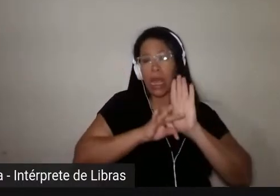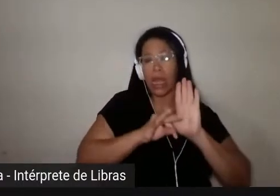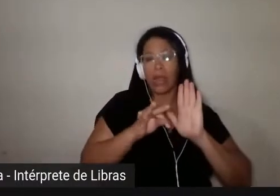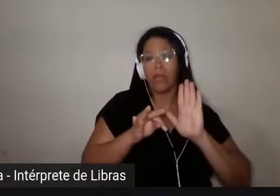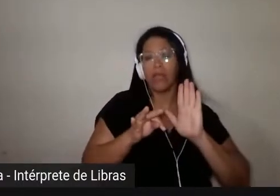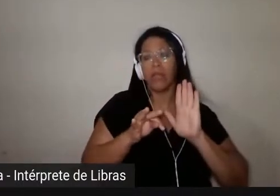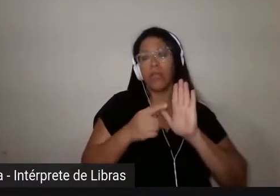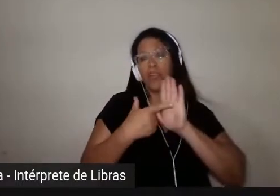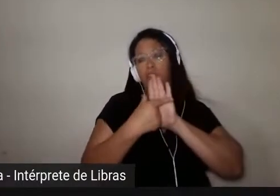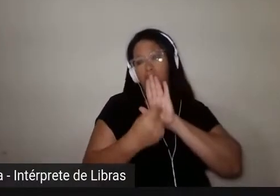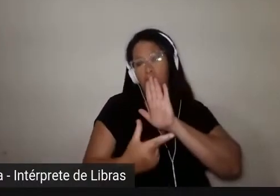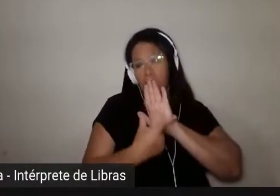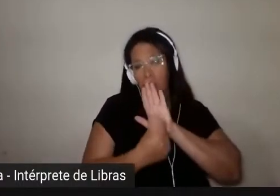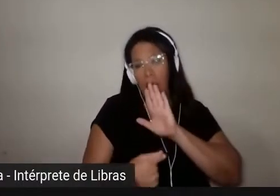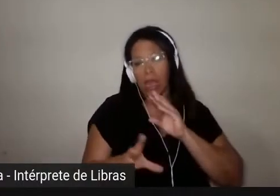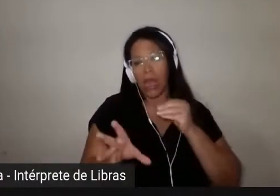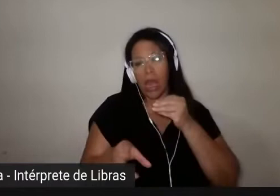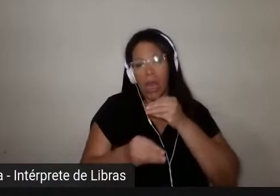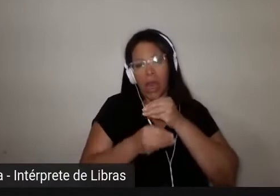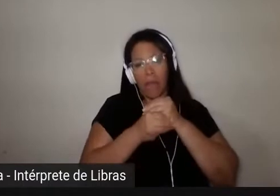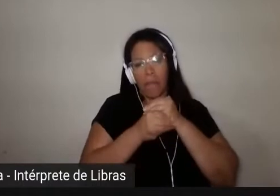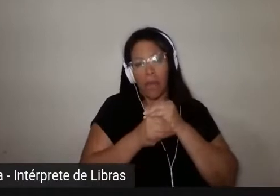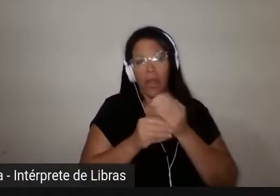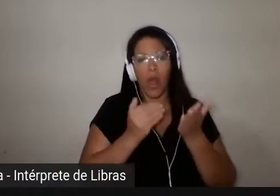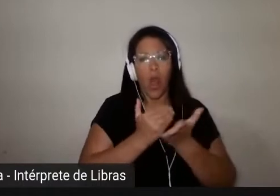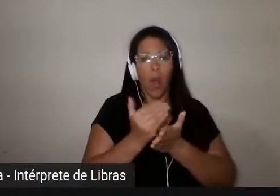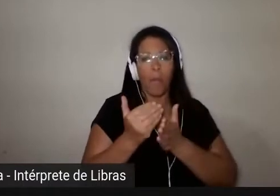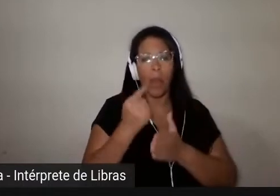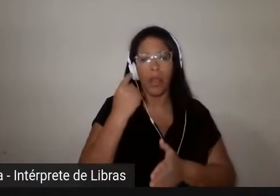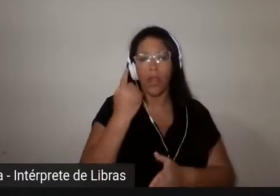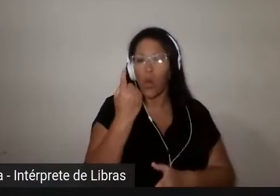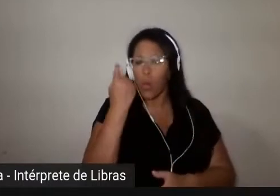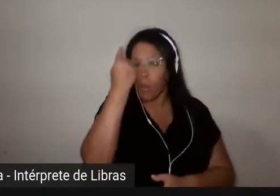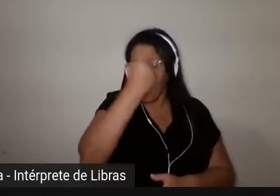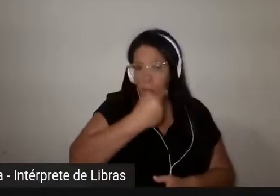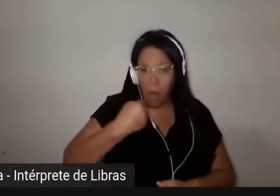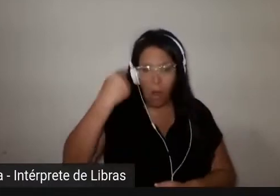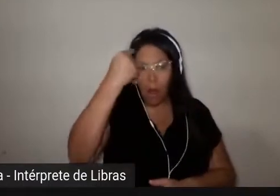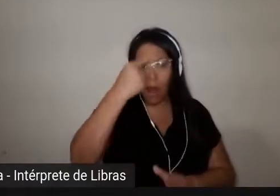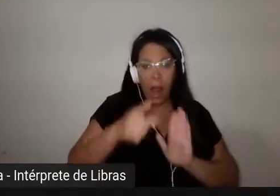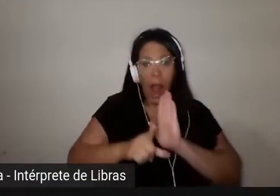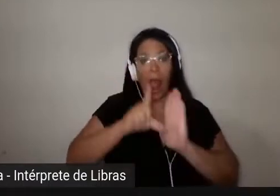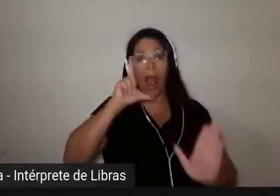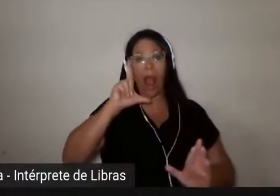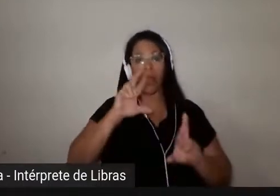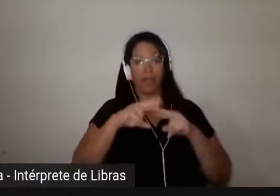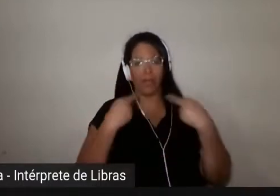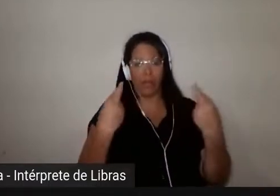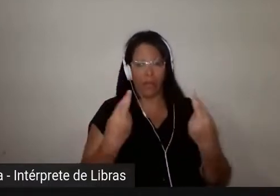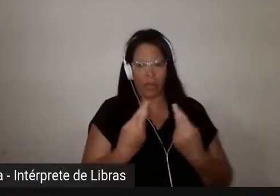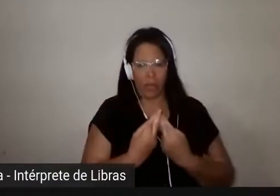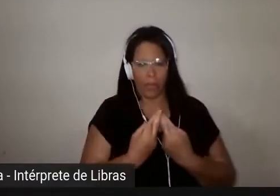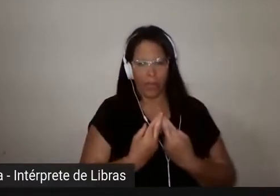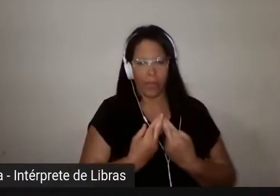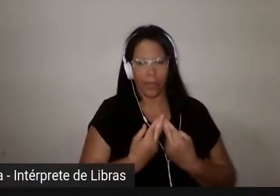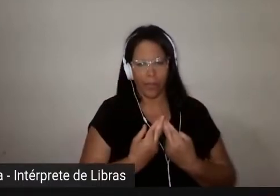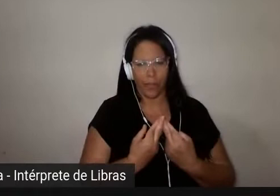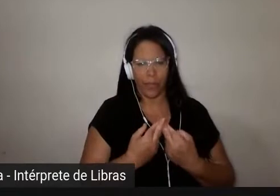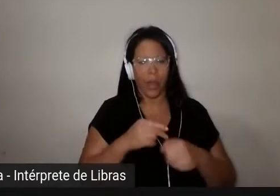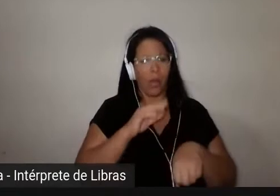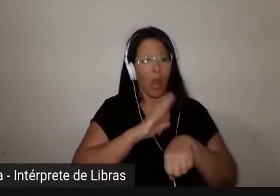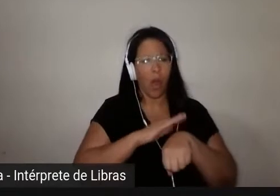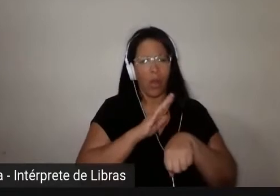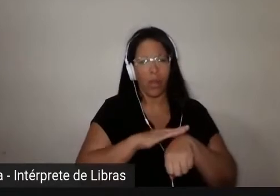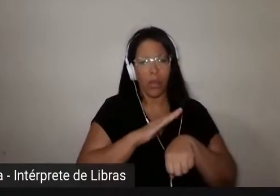requerimentos, de emenda, ele inicia 1 hora antes do início da reunião. Então, é aquele mesmo prazo ali,